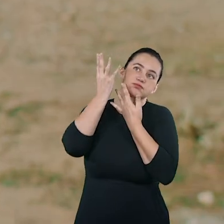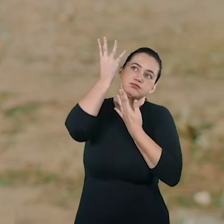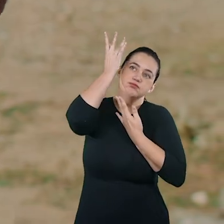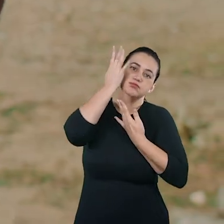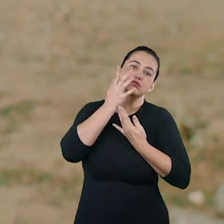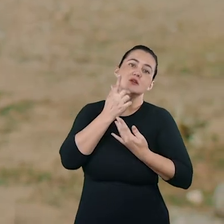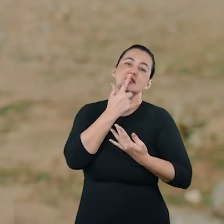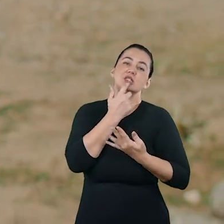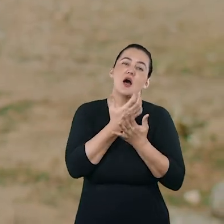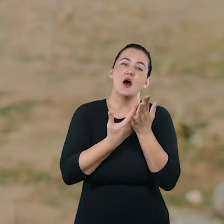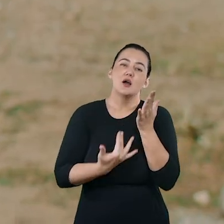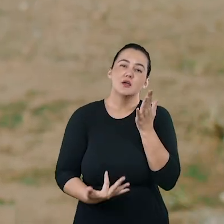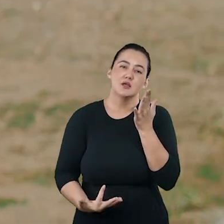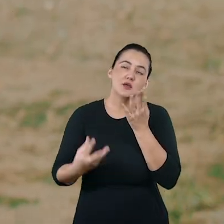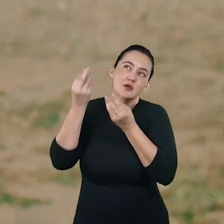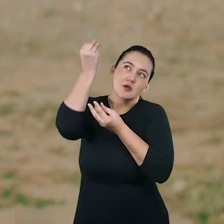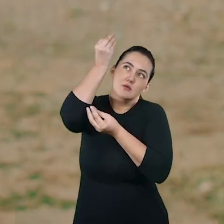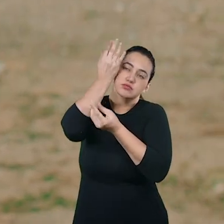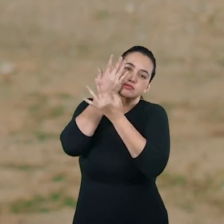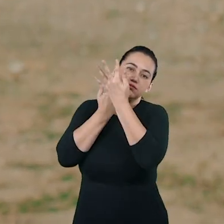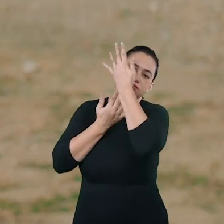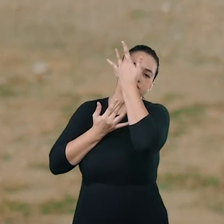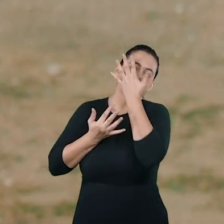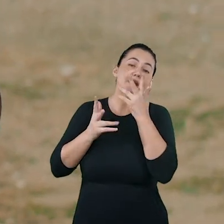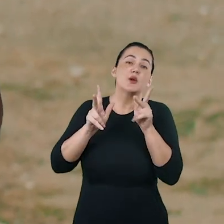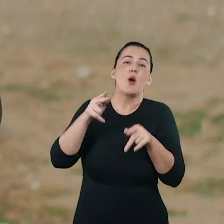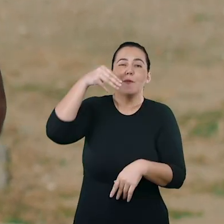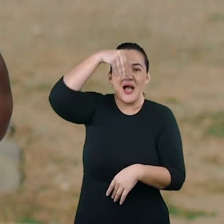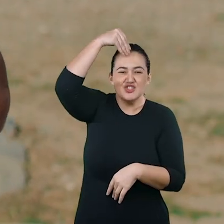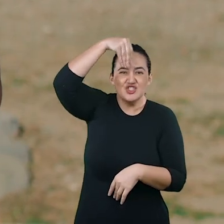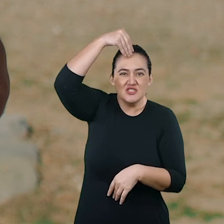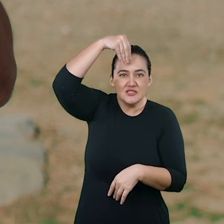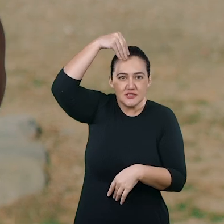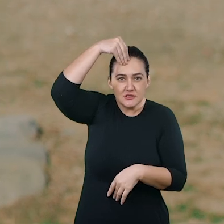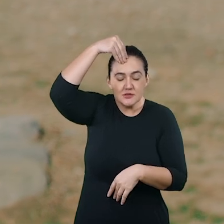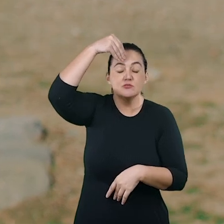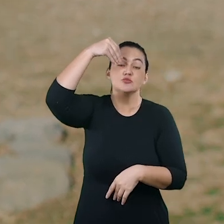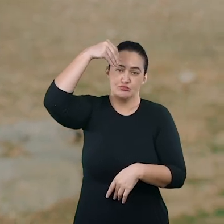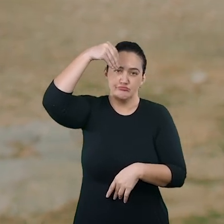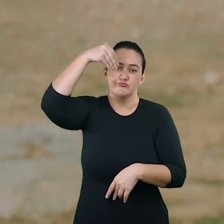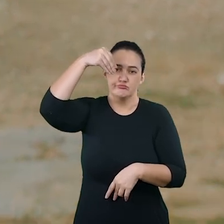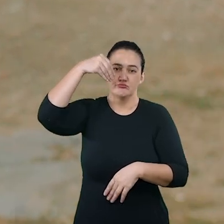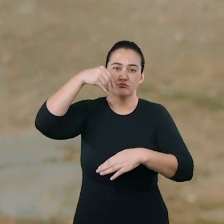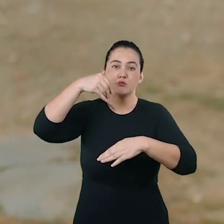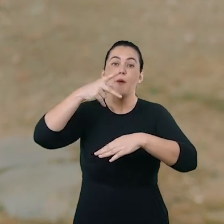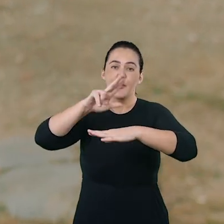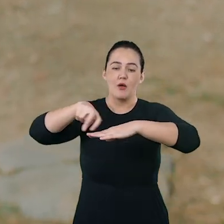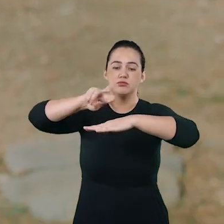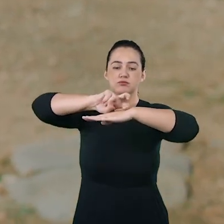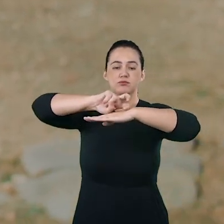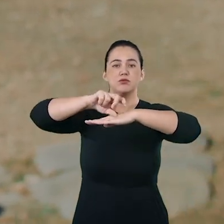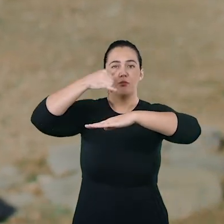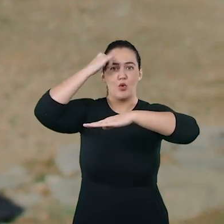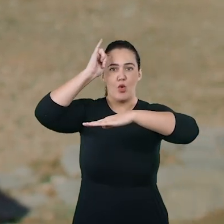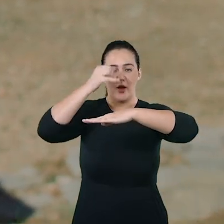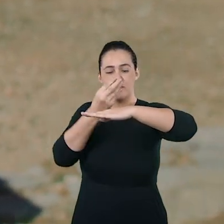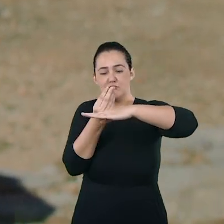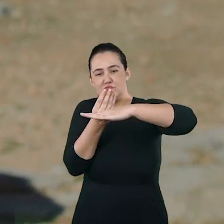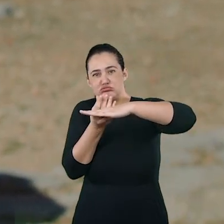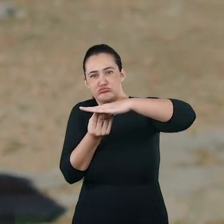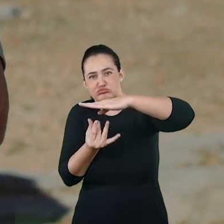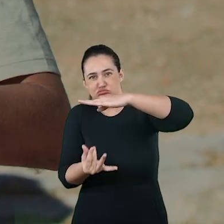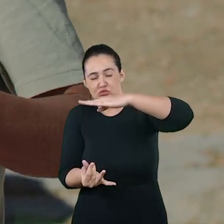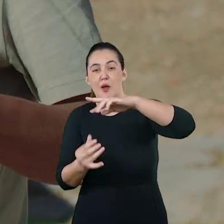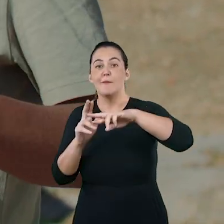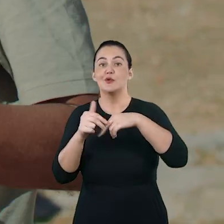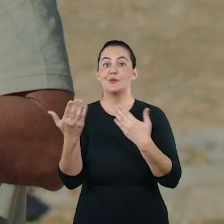recebia toda aquela chuva de sangue e ela era literalmente batizada nessa nova religião. Então você vê que na